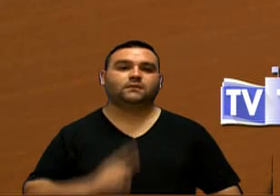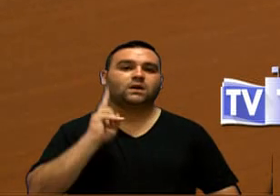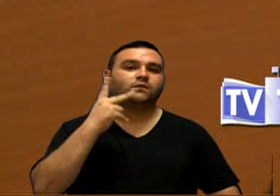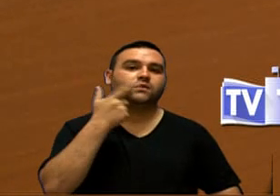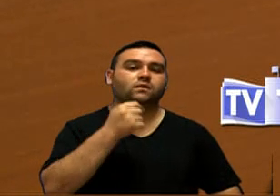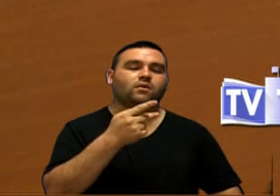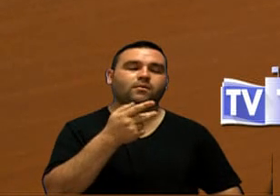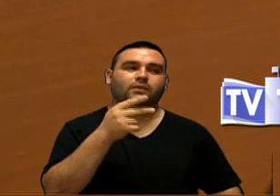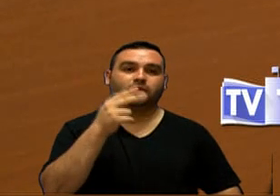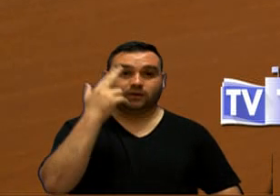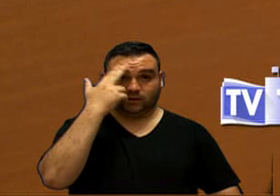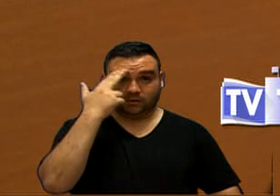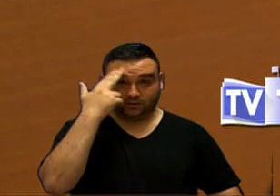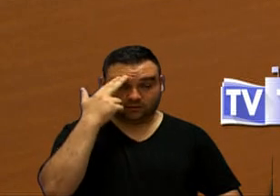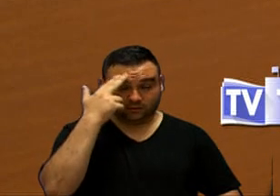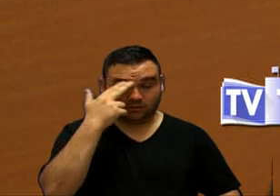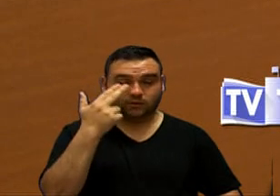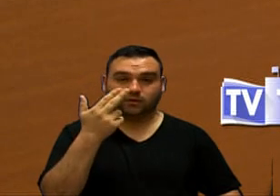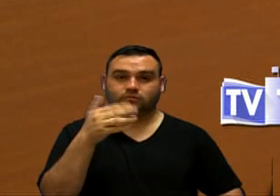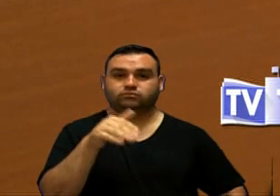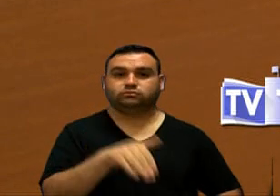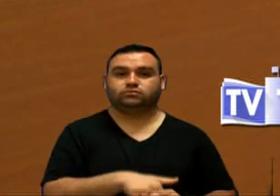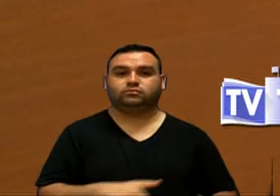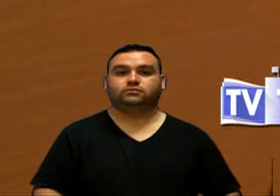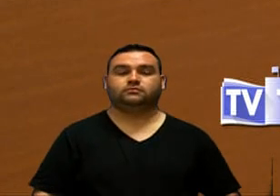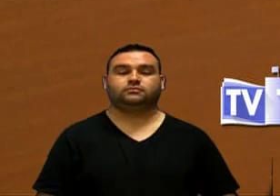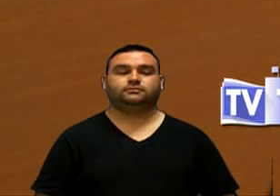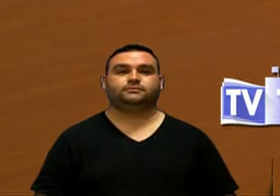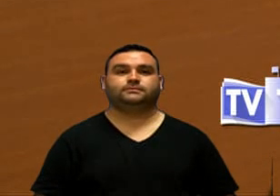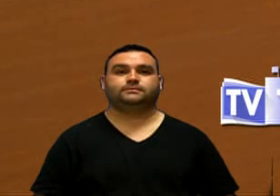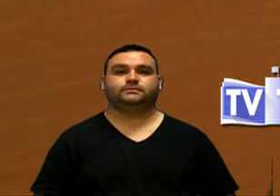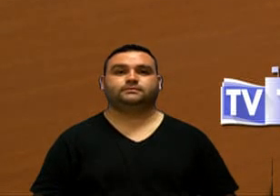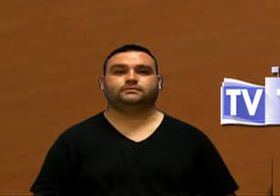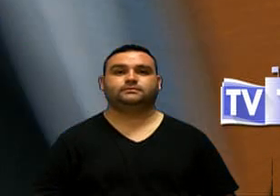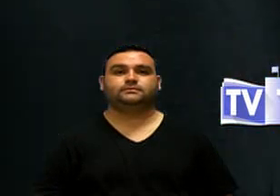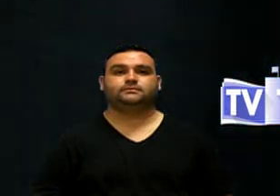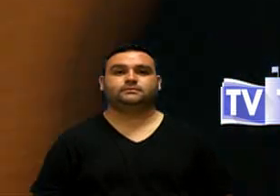Vereador Pastor Irineu Toledo, o voto.